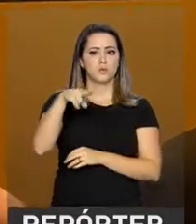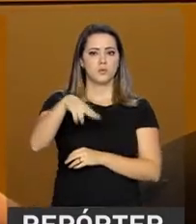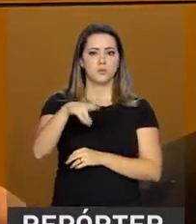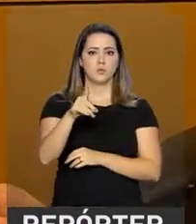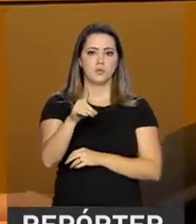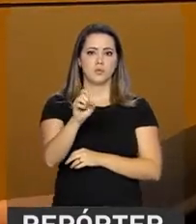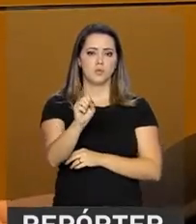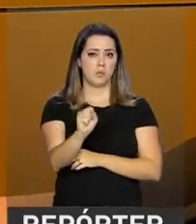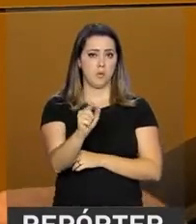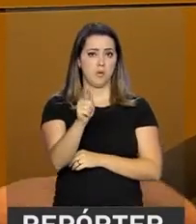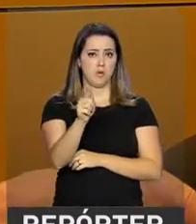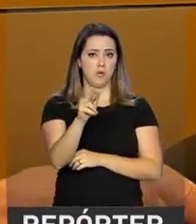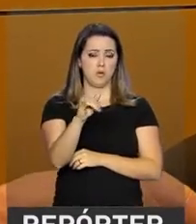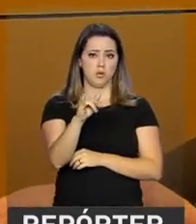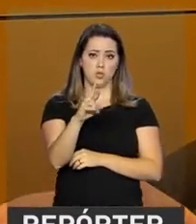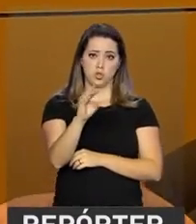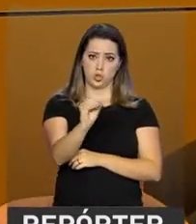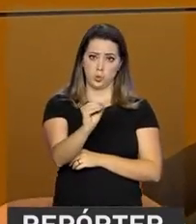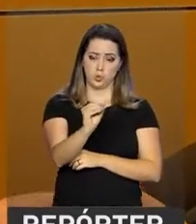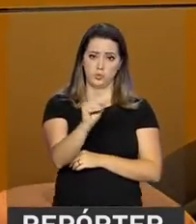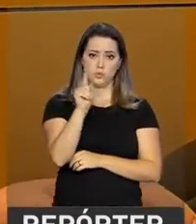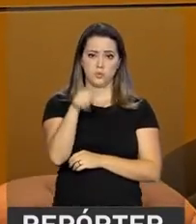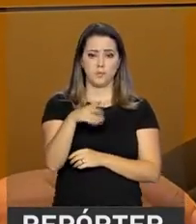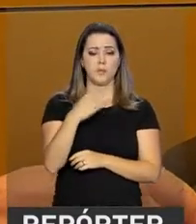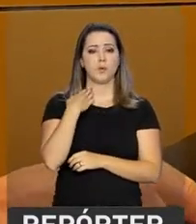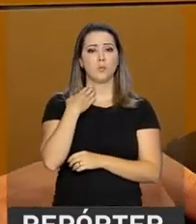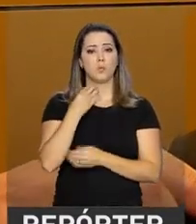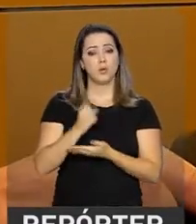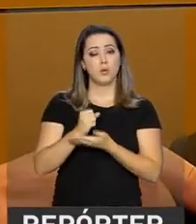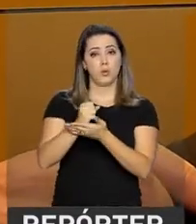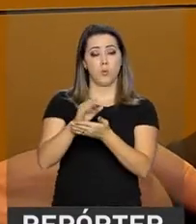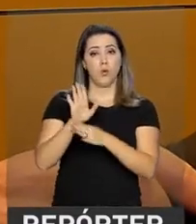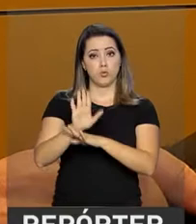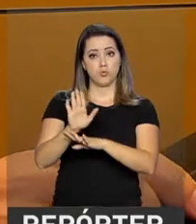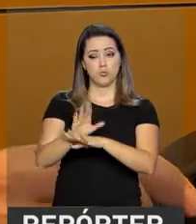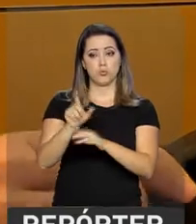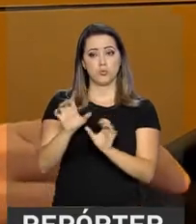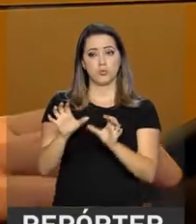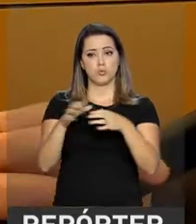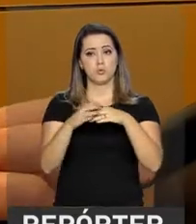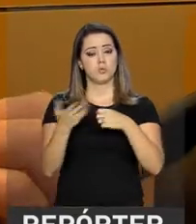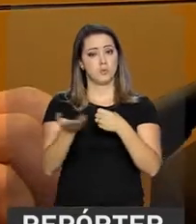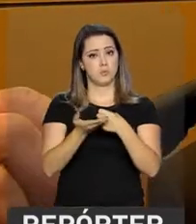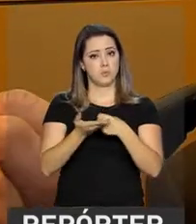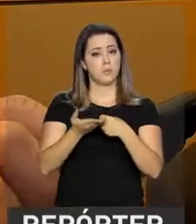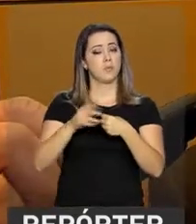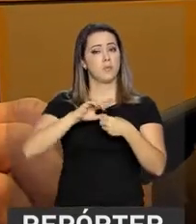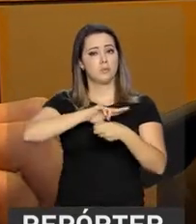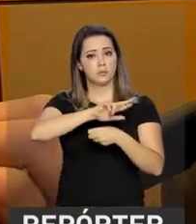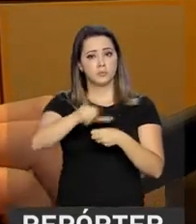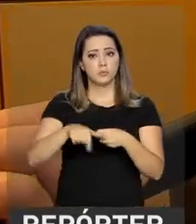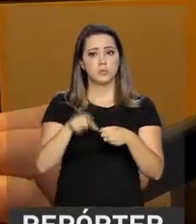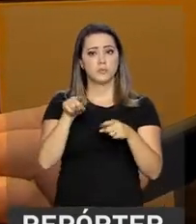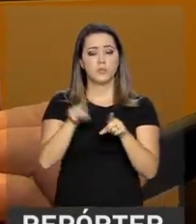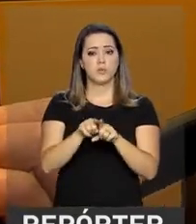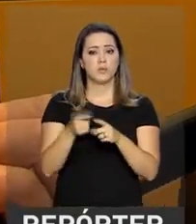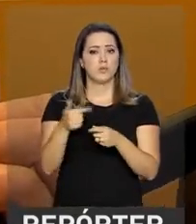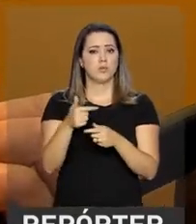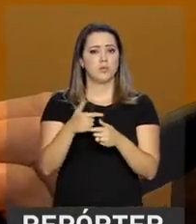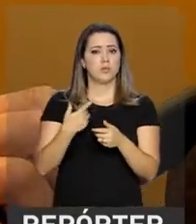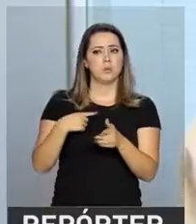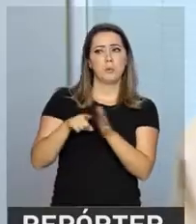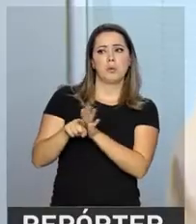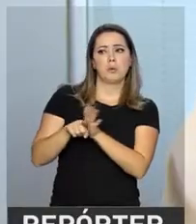BNDES Giro, que é uma modalidade que o banco tem para atender justamente a essas micro, pequenas e médias empresas, sem fazer